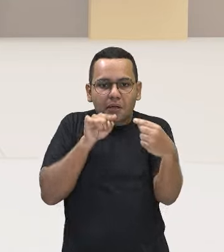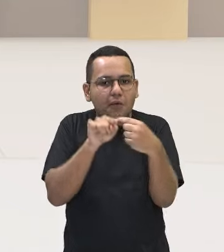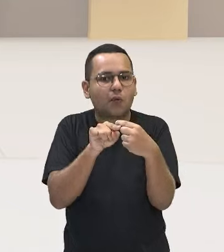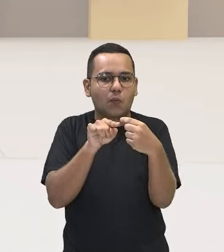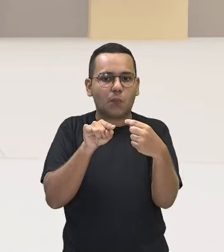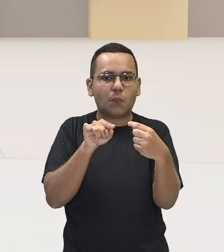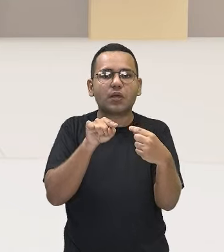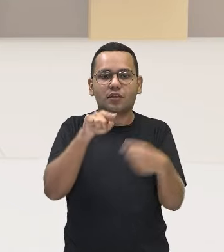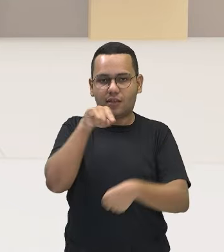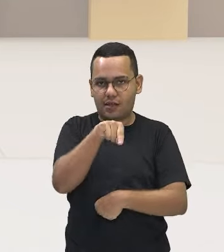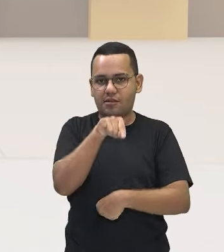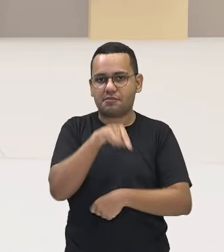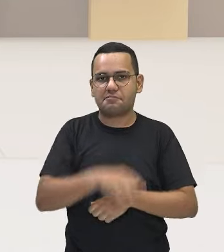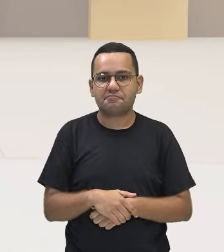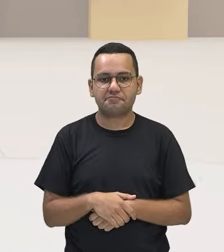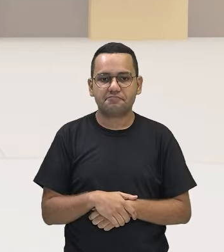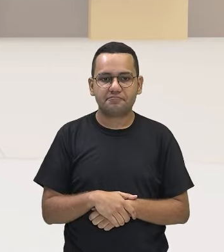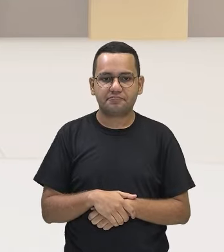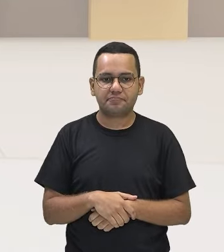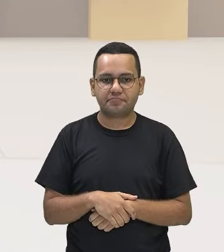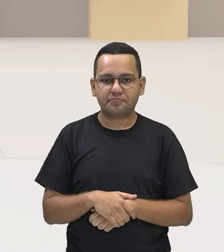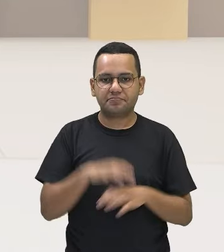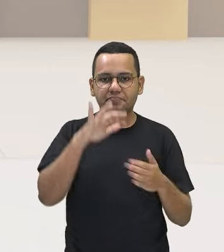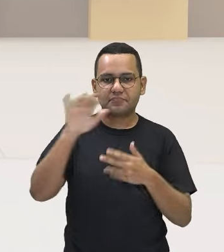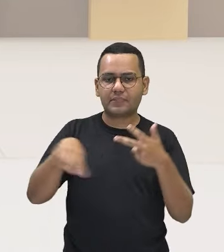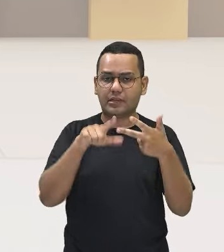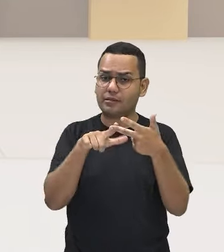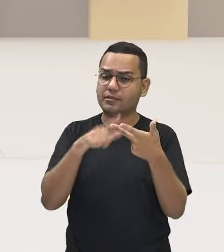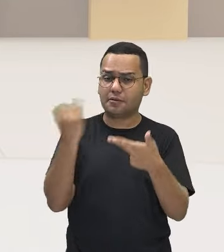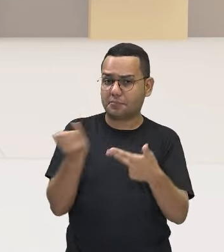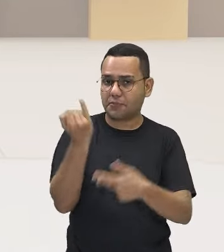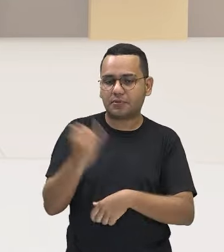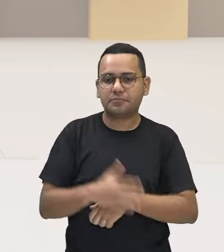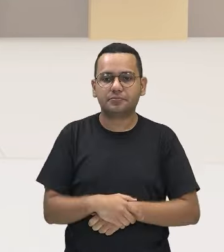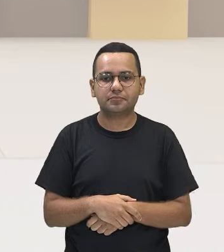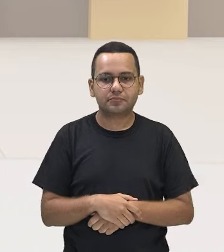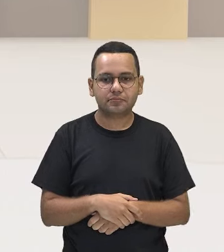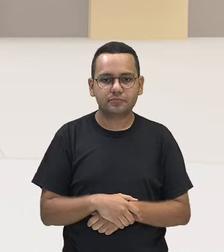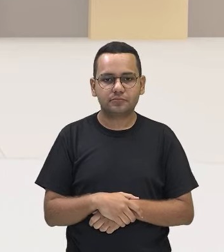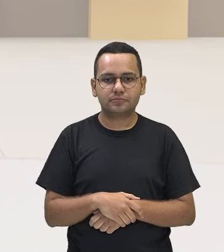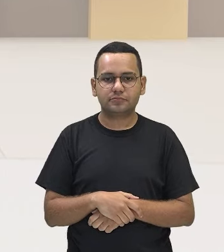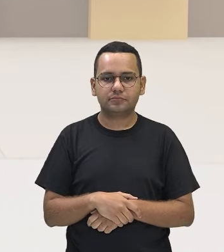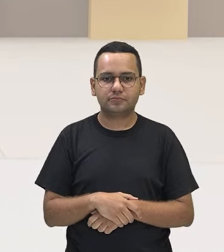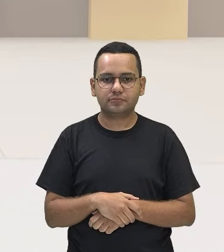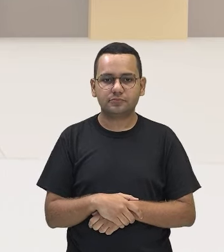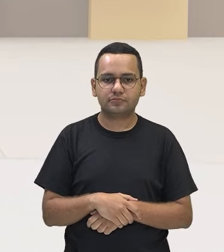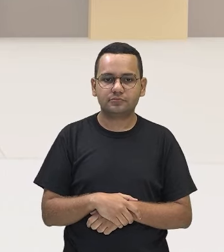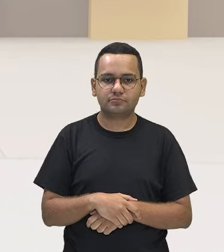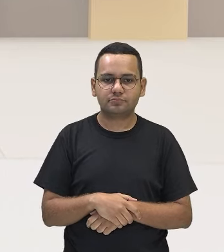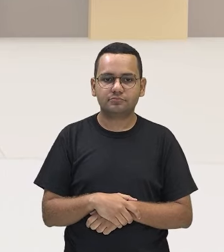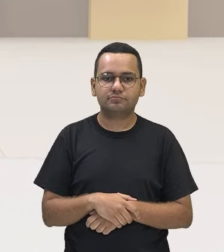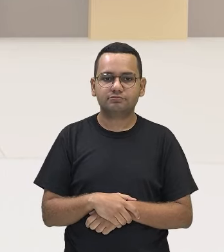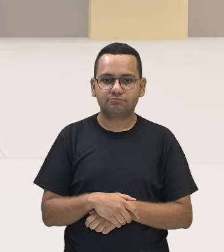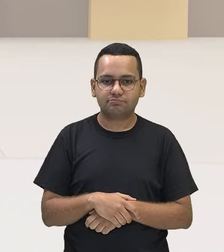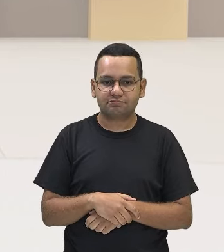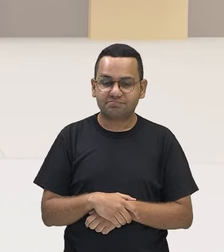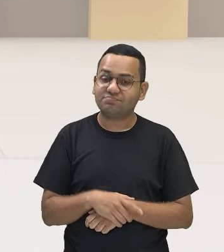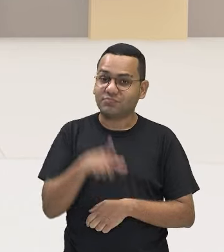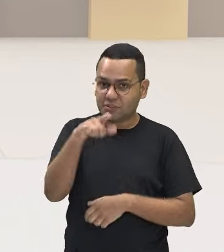etapazinha aqui, né? Exatamente. E a gente tem uma terceira dica que é muito importante. Qual é, Marcos? Olha aí, ó. Pesquise o mercado. Isso